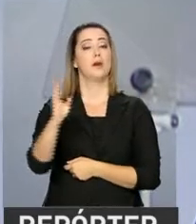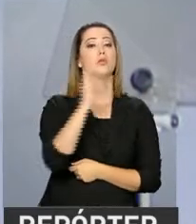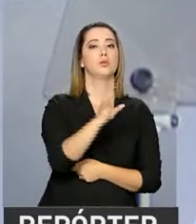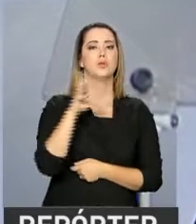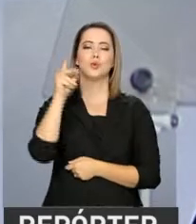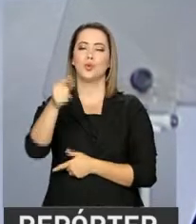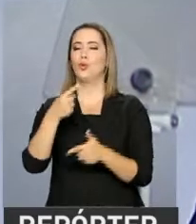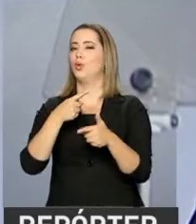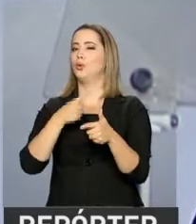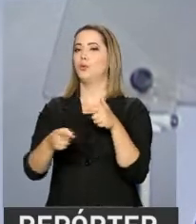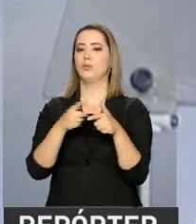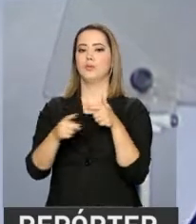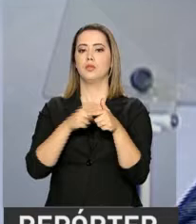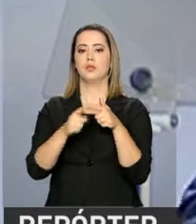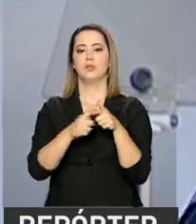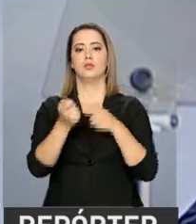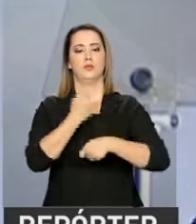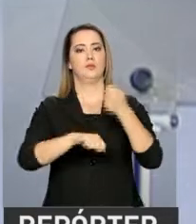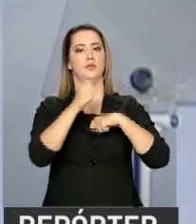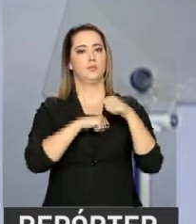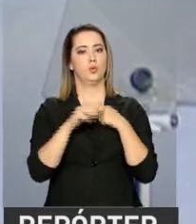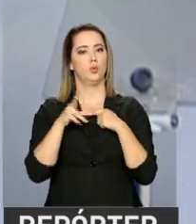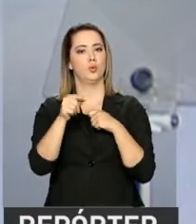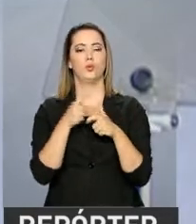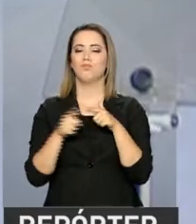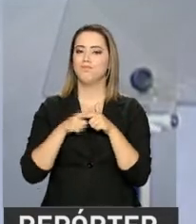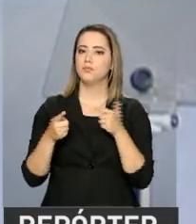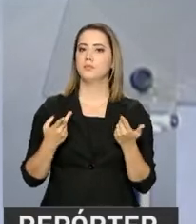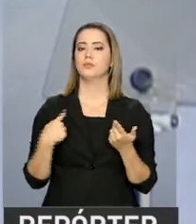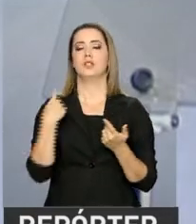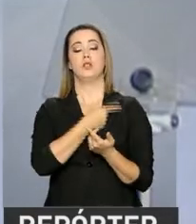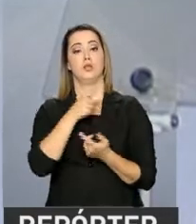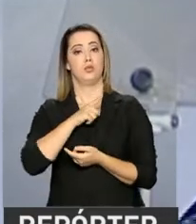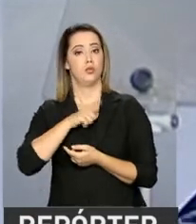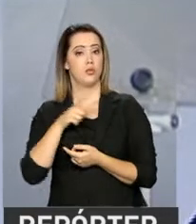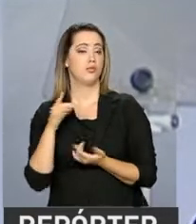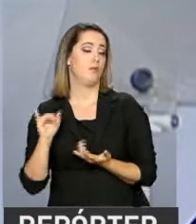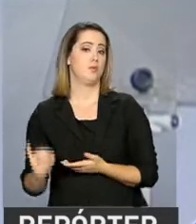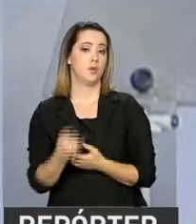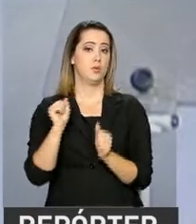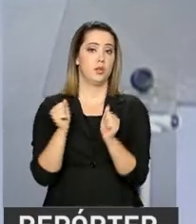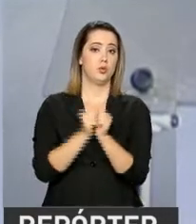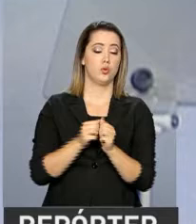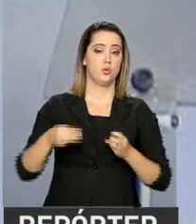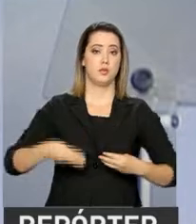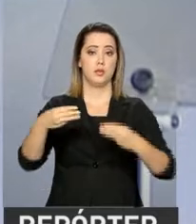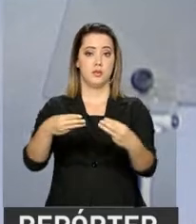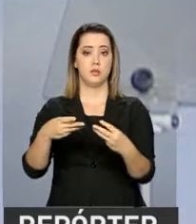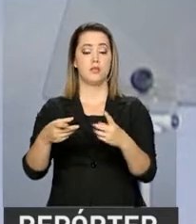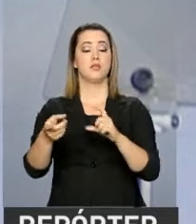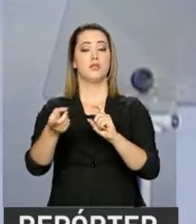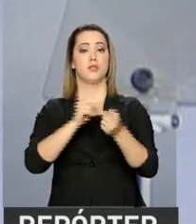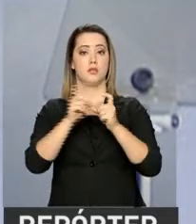toda a crise econômica que o Brasil vive, com todas as restrições, nós tivemos a oportunidade, junto com Fazenda, Banco Central, de